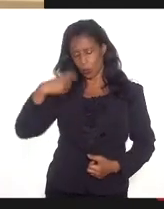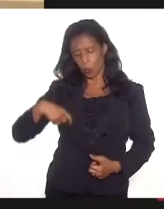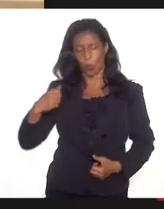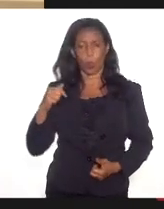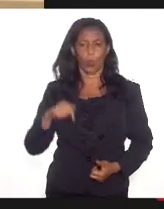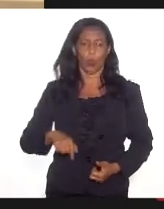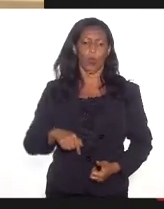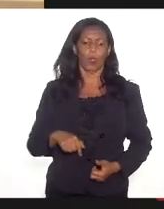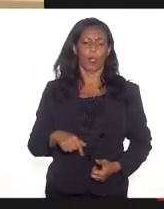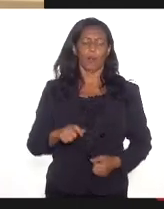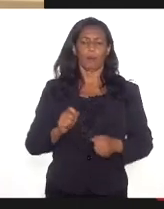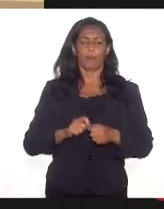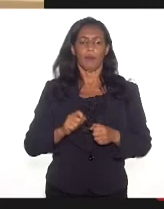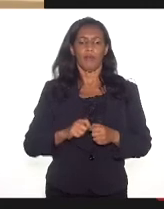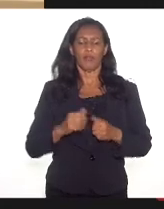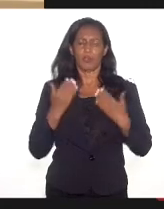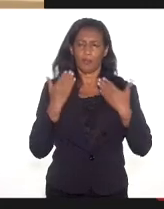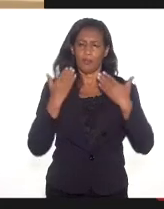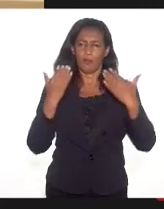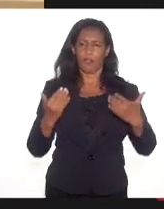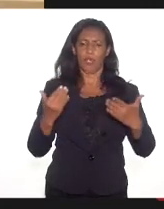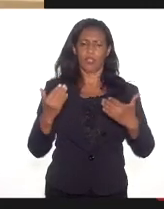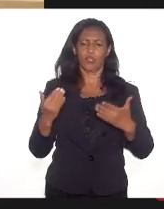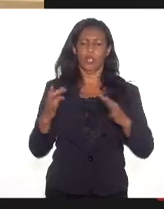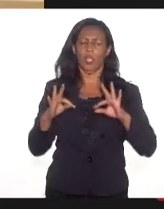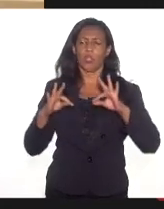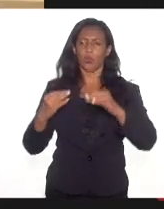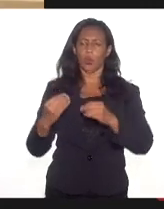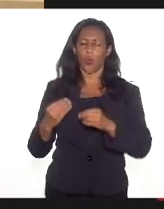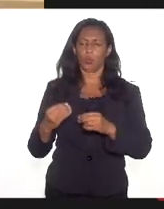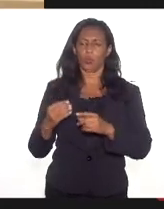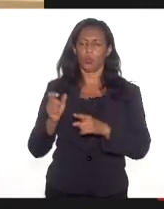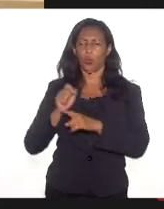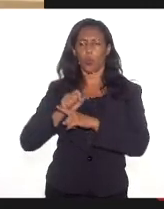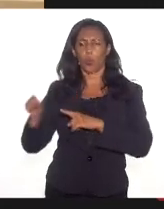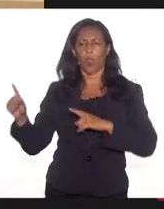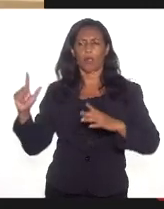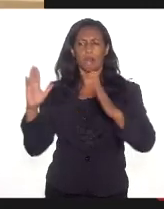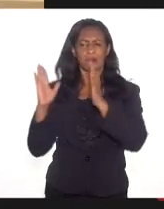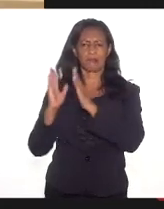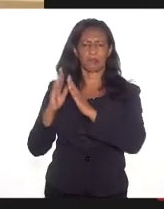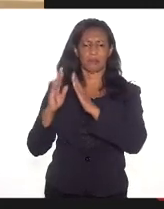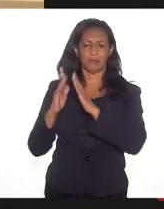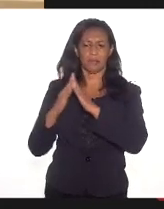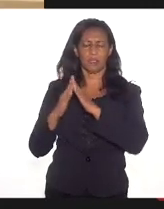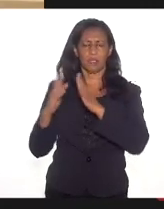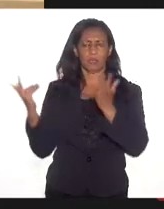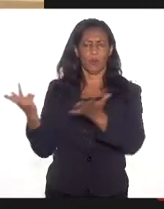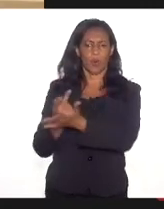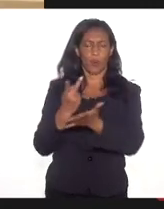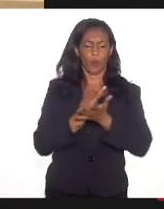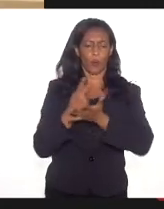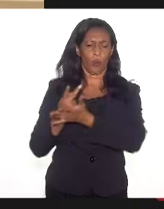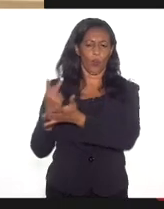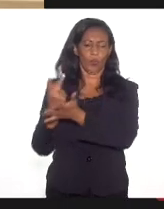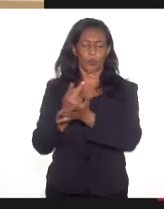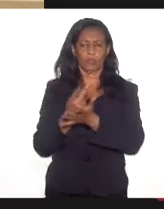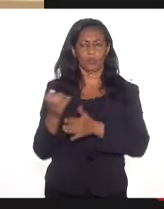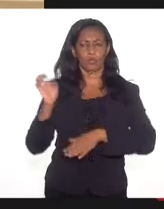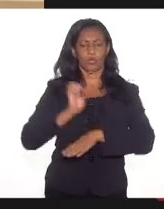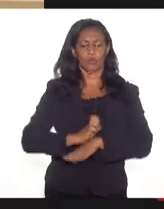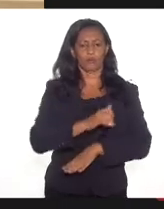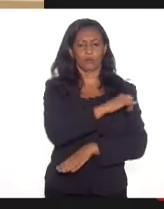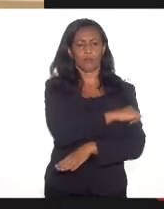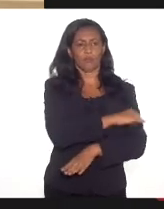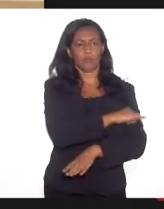para fazer frente aí a todos esses despejos arbitrários que estão ocorrendo no estado do Rio de